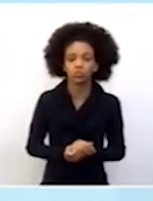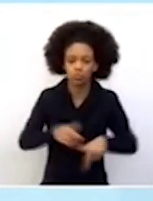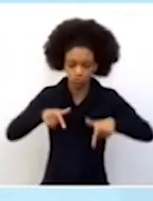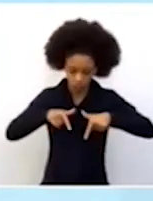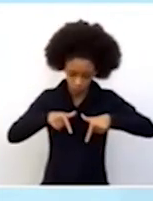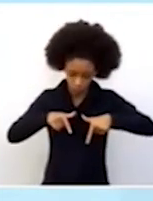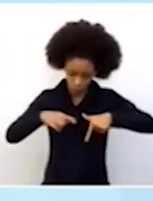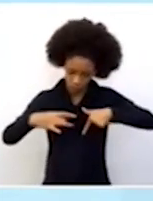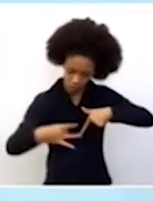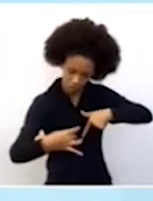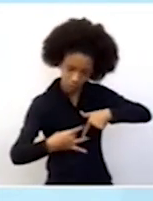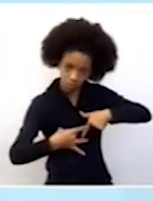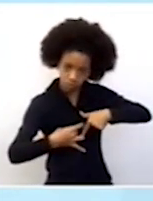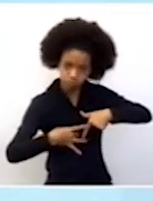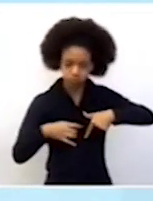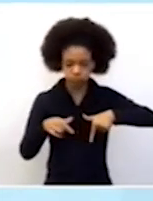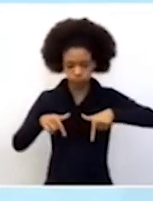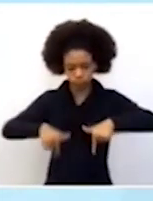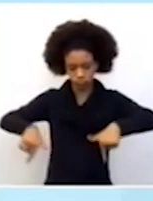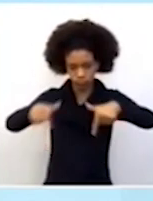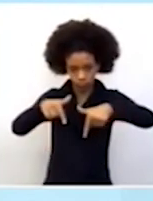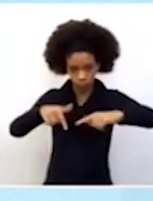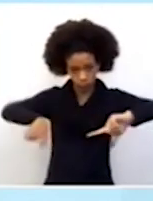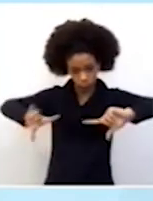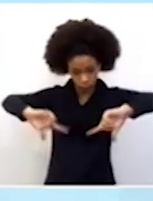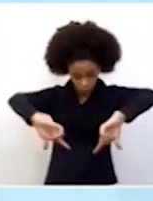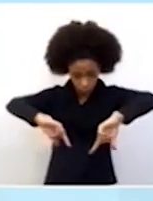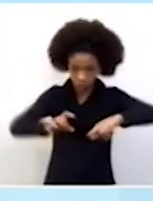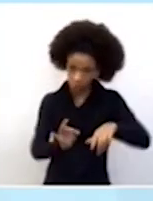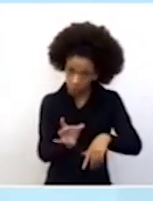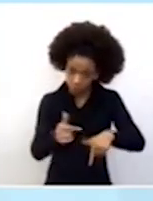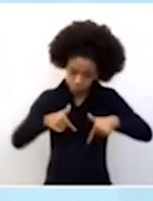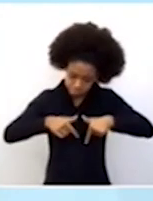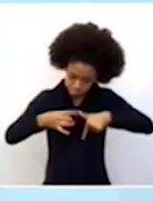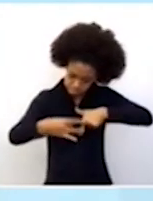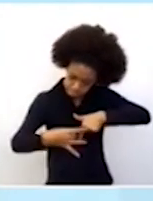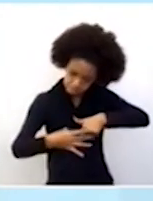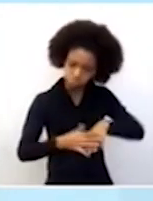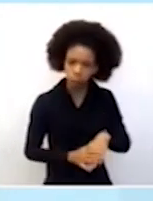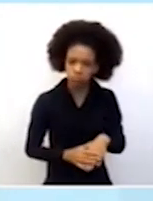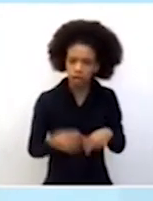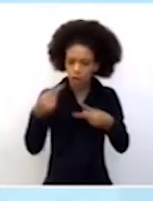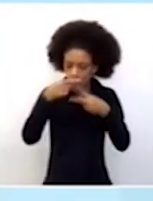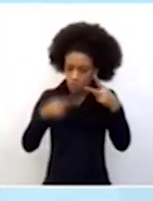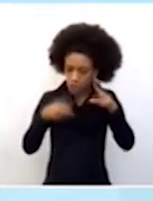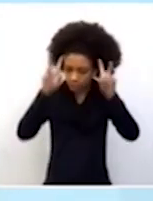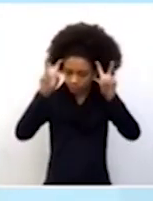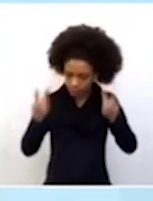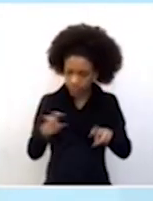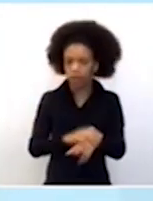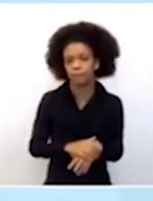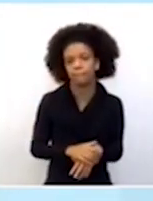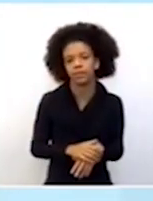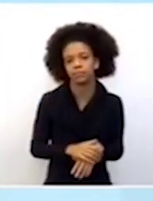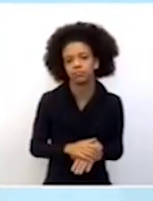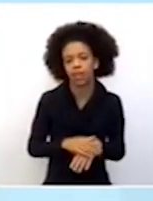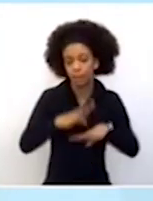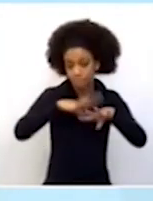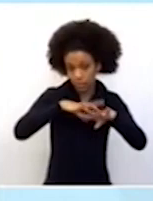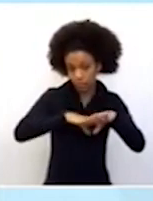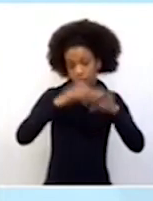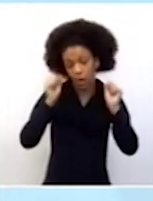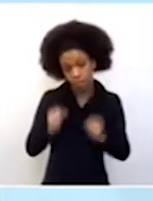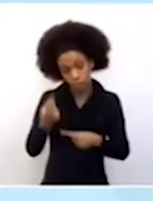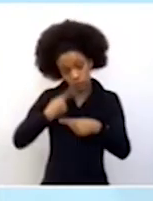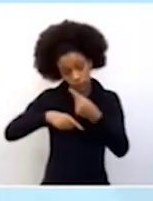chute a gol. Então, nessa atividade, eu gostaria que os professores indicar 2 temas matemáticos que podem ser desenvolvidos por meio